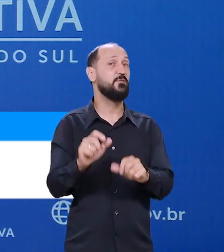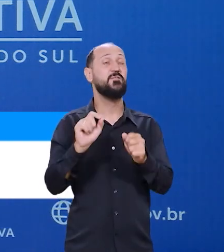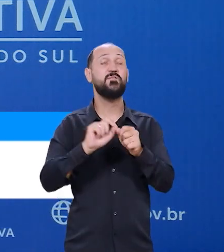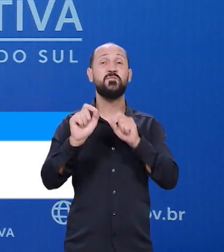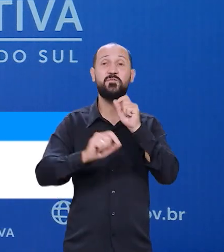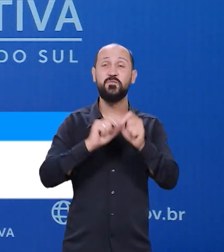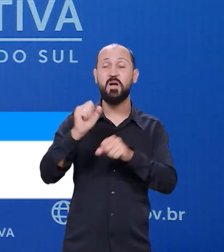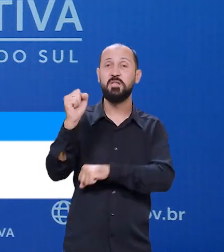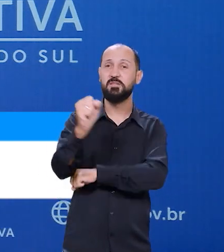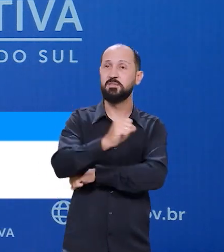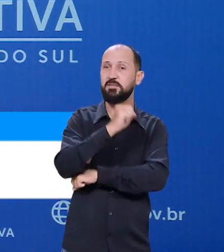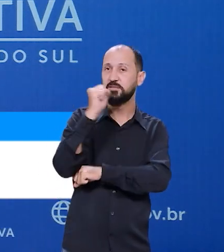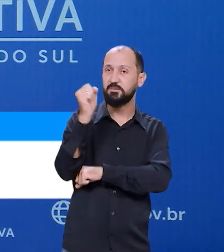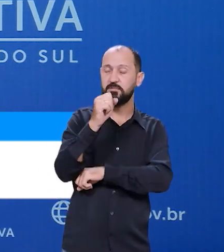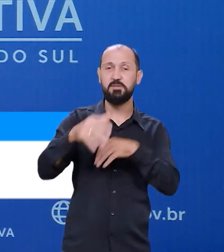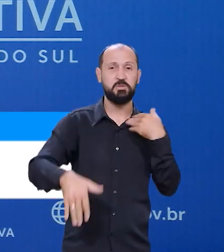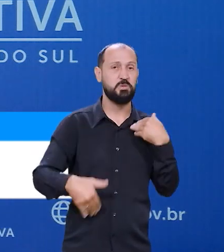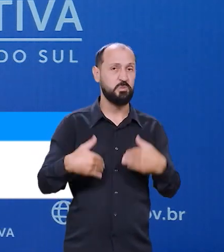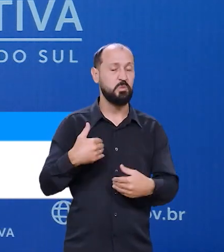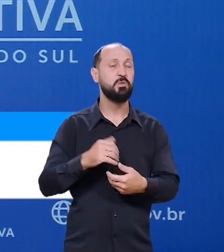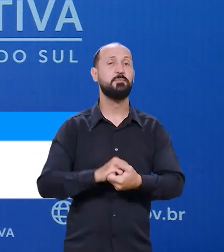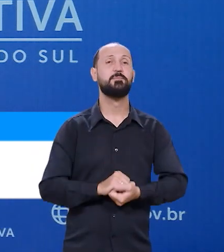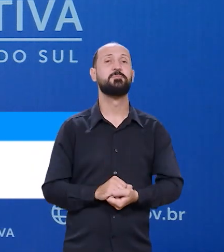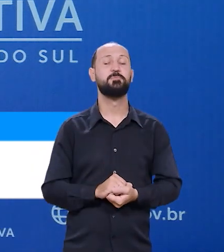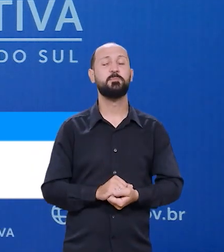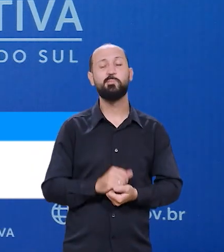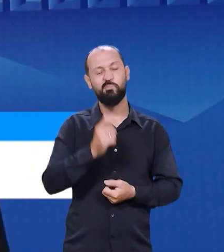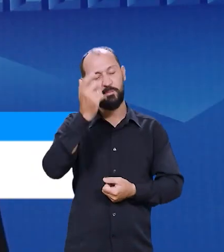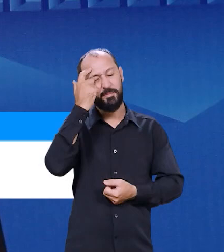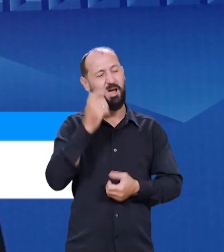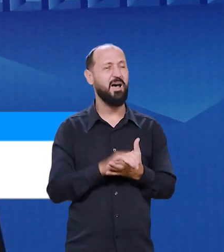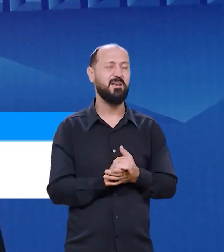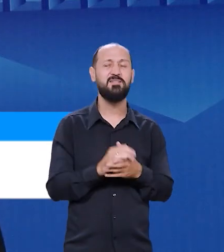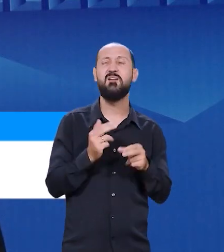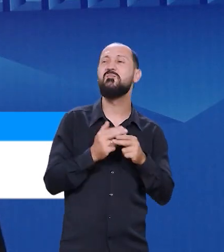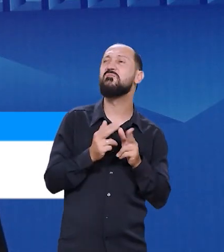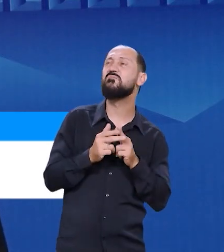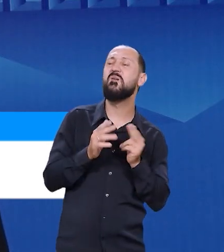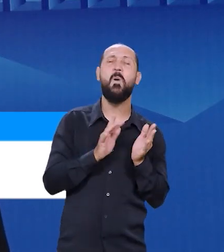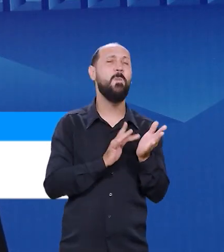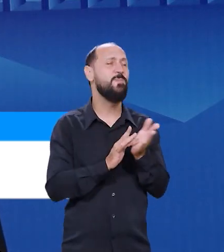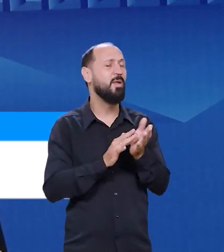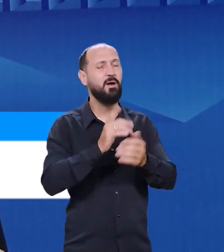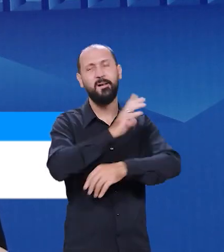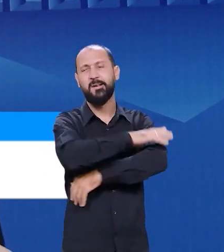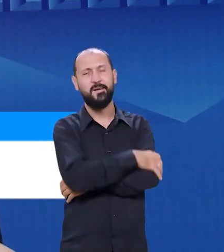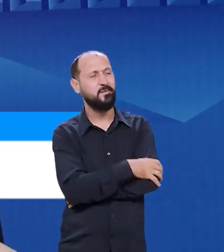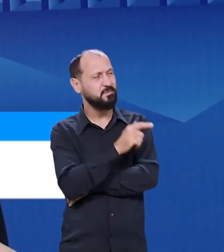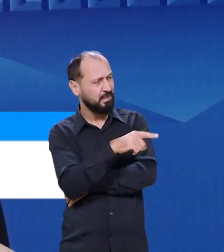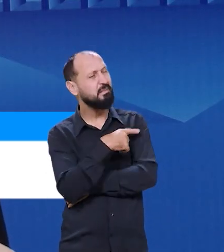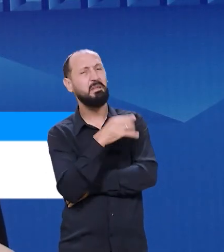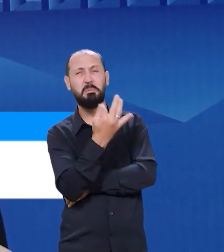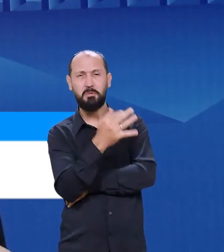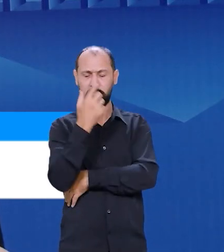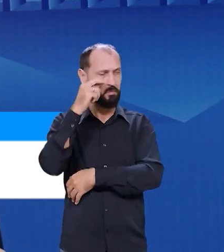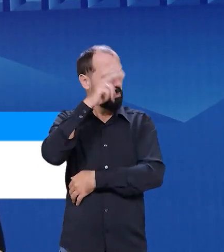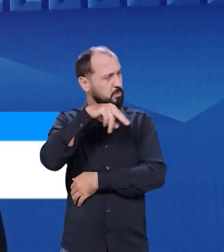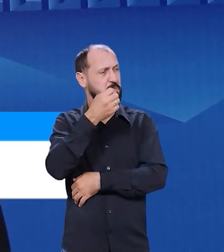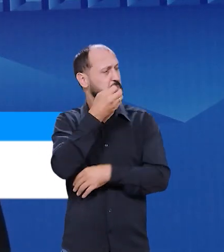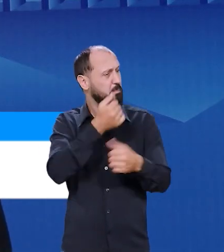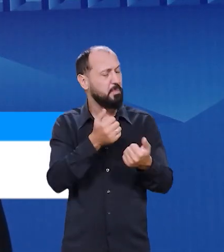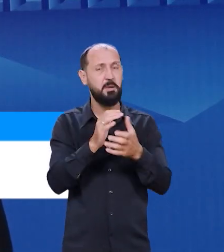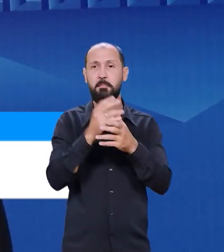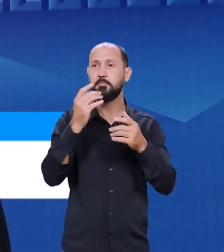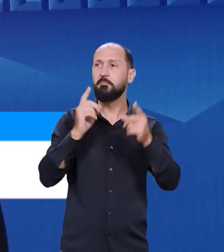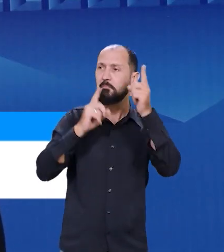incapacitantes, podendo deixar graves sequelas físicas. Eles acham que é fingimento, eles acham, nossa, mas você tem dor, você está